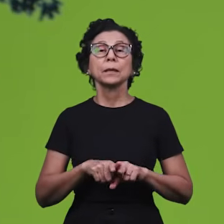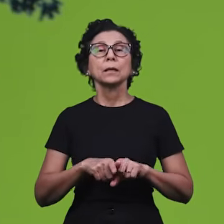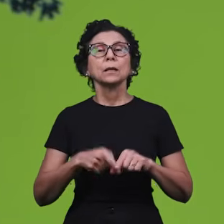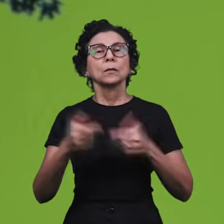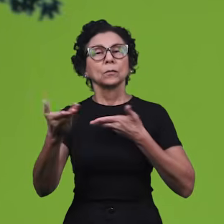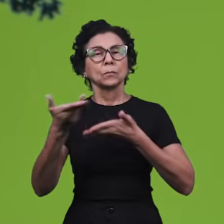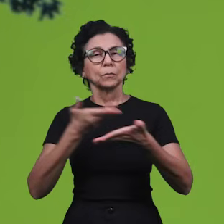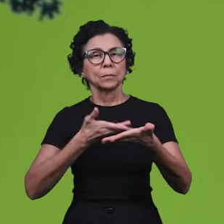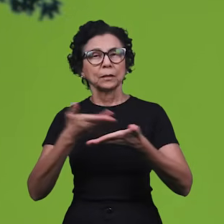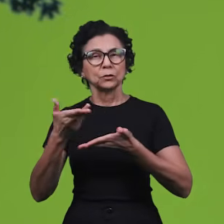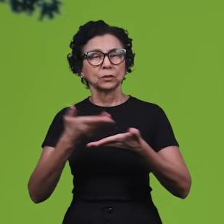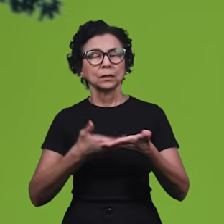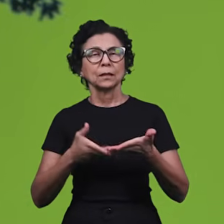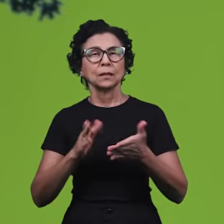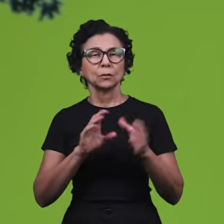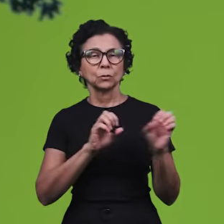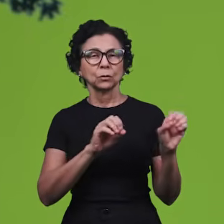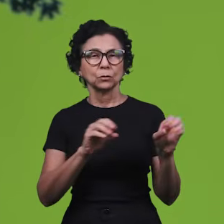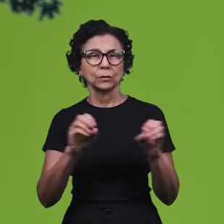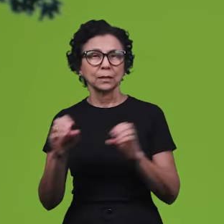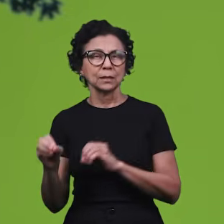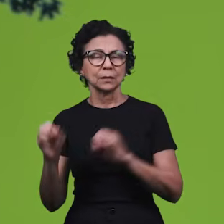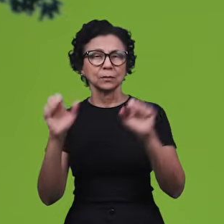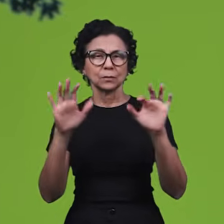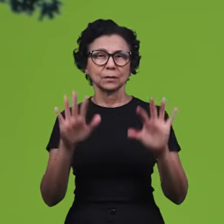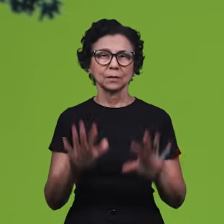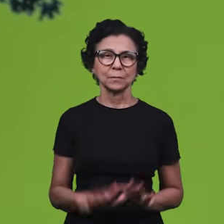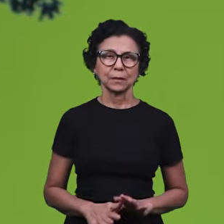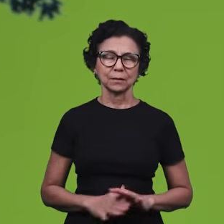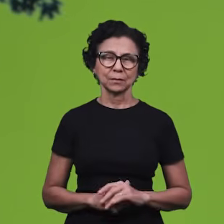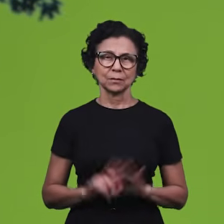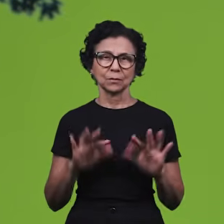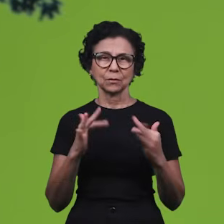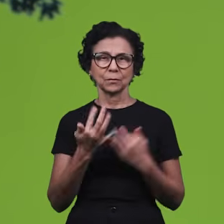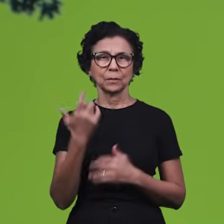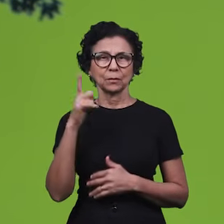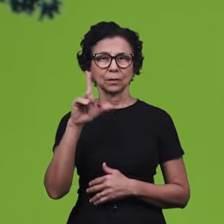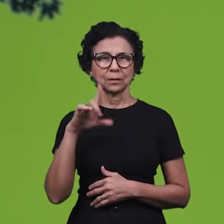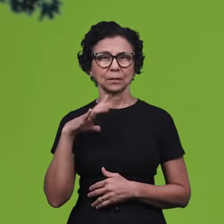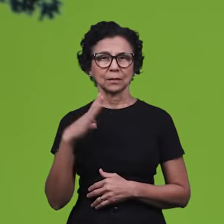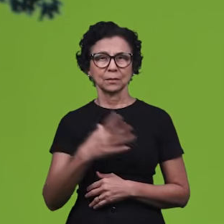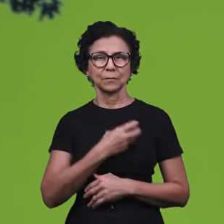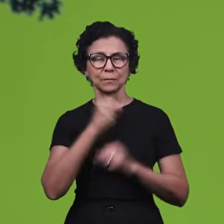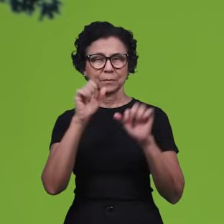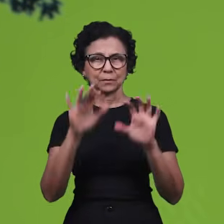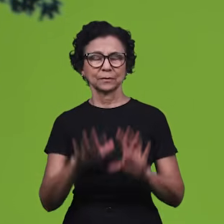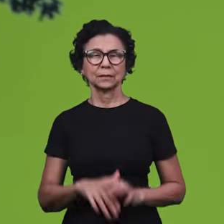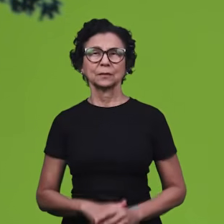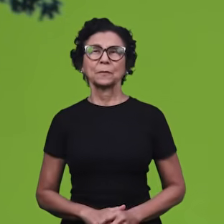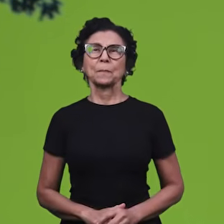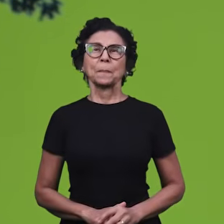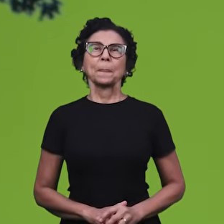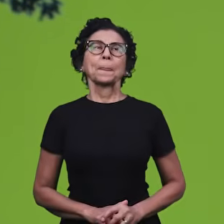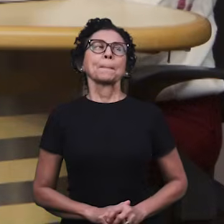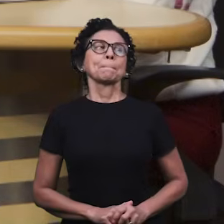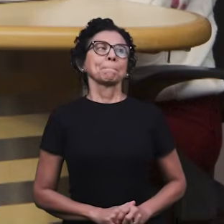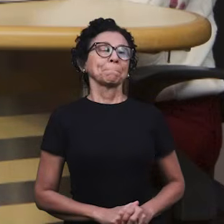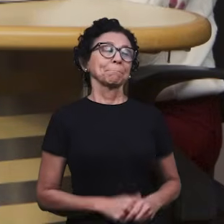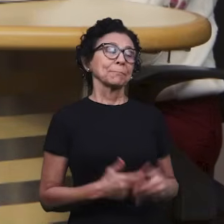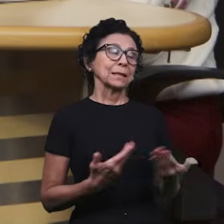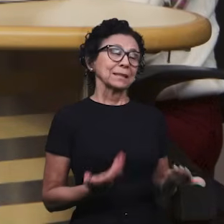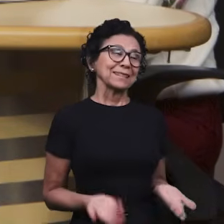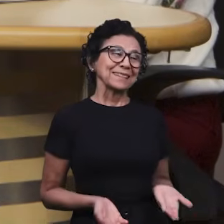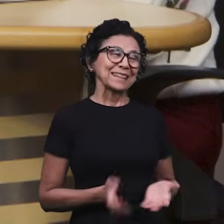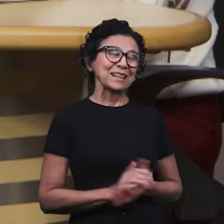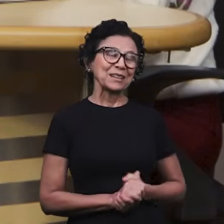as bênçãos que nós recebemos daqui e que a sua casa também seja alcançada por essas bênçãos aí. Jaqueline, nós assim